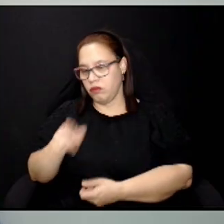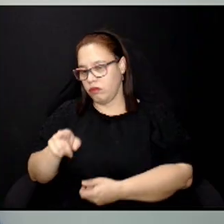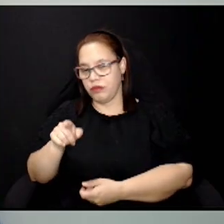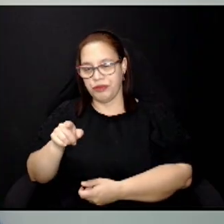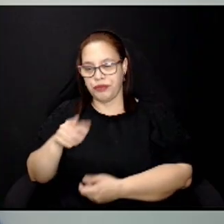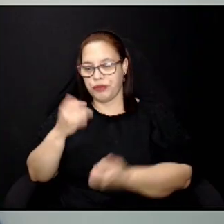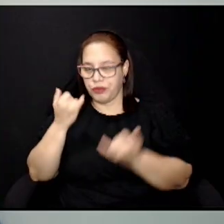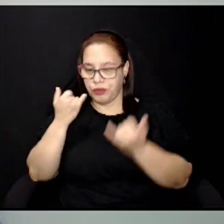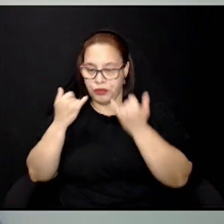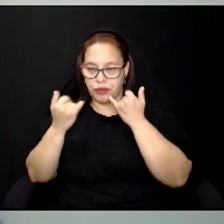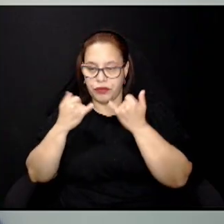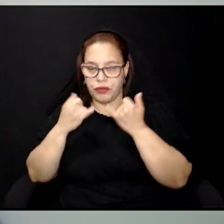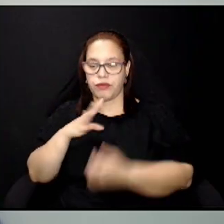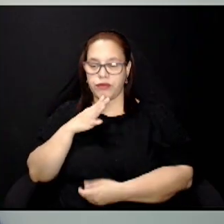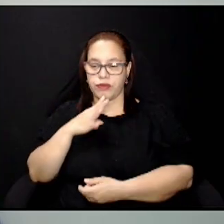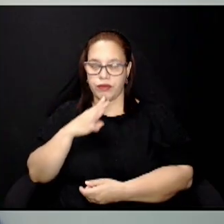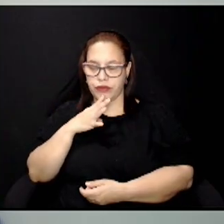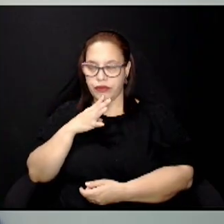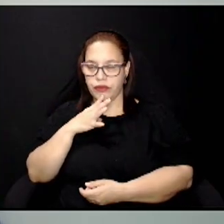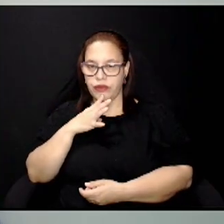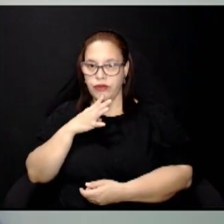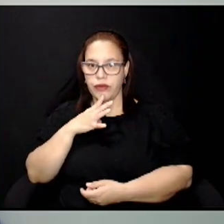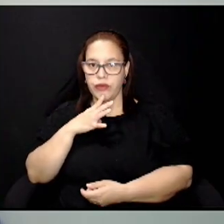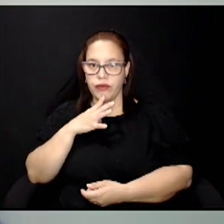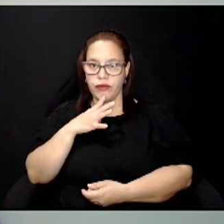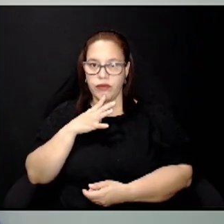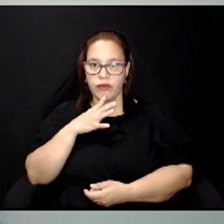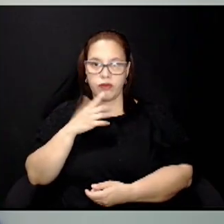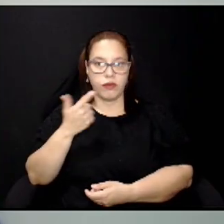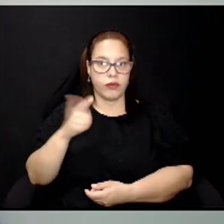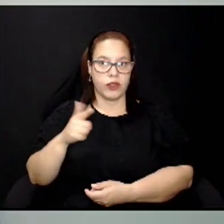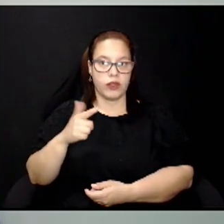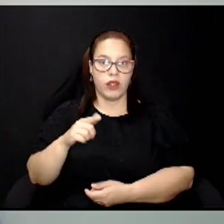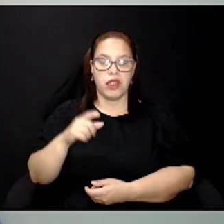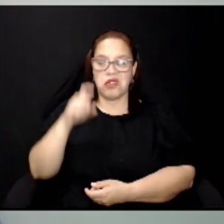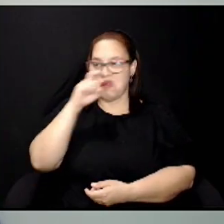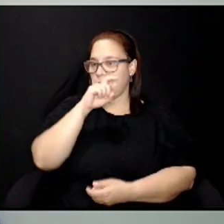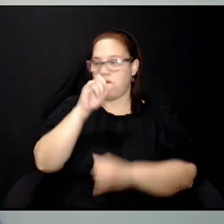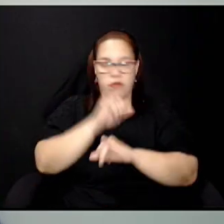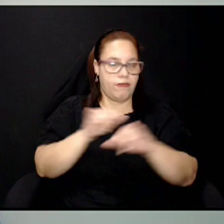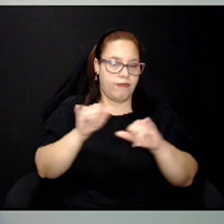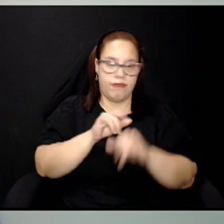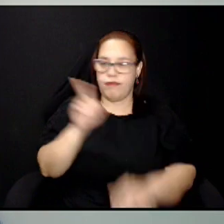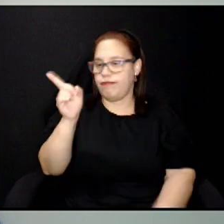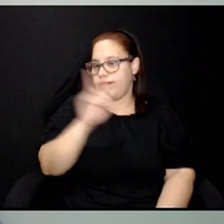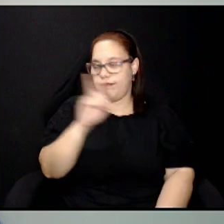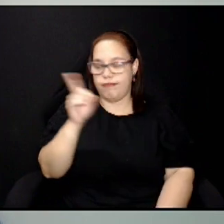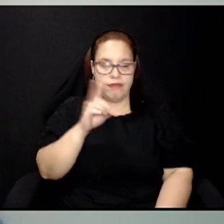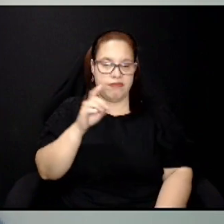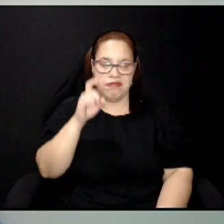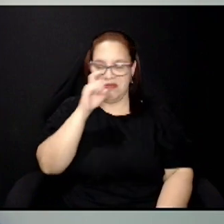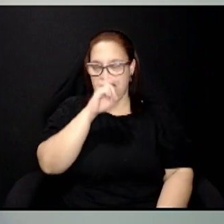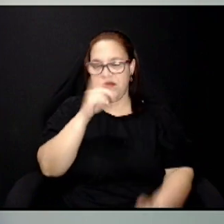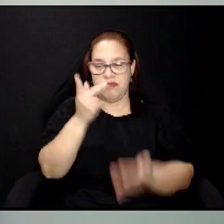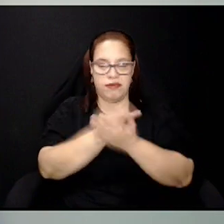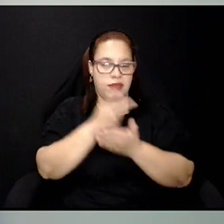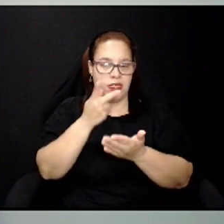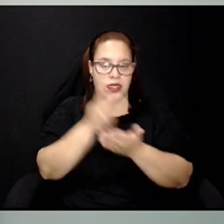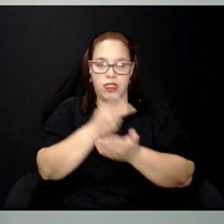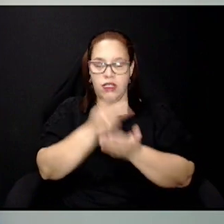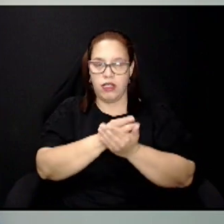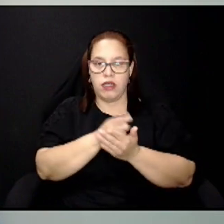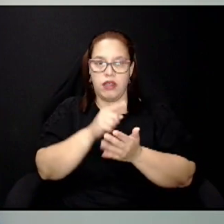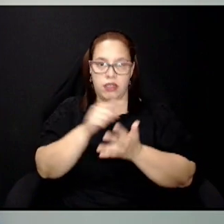e o conhecimento que estão ali não são fake news, não são desinformação. Isso é um ponto que eles também